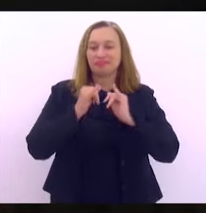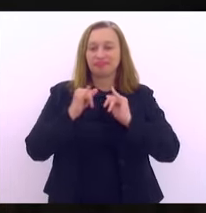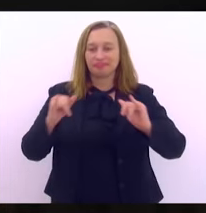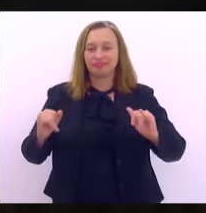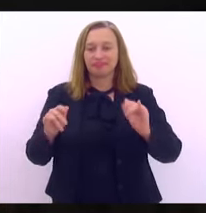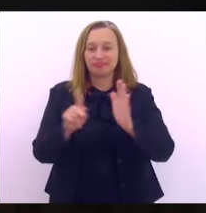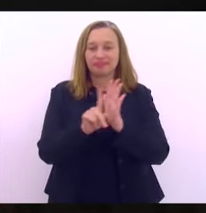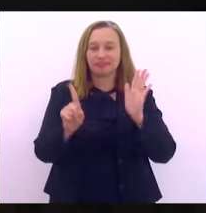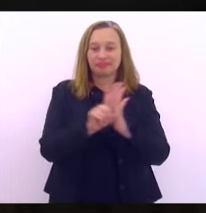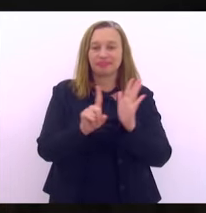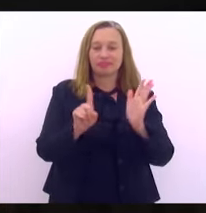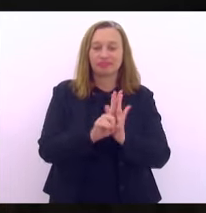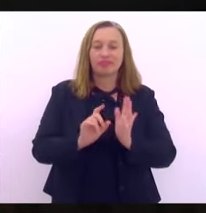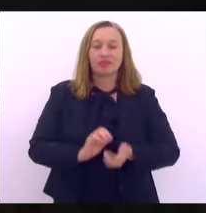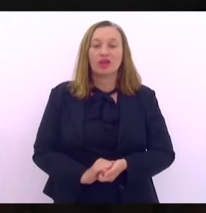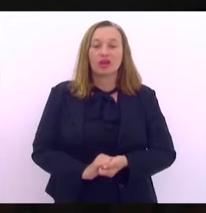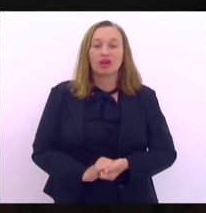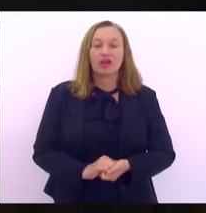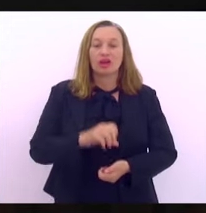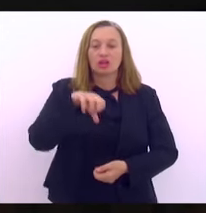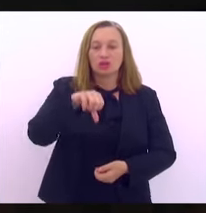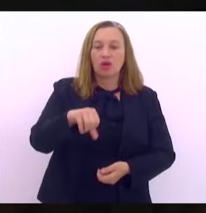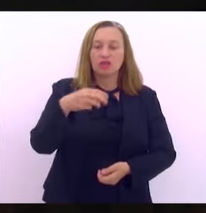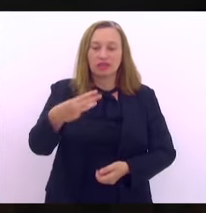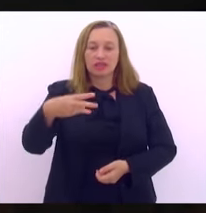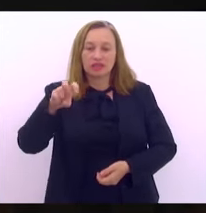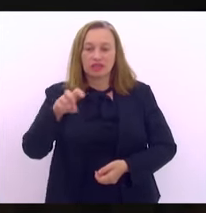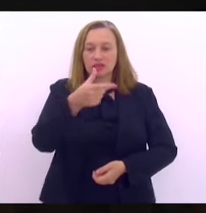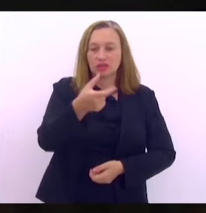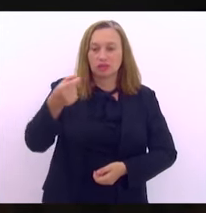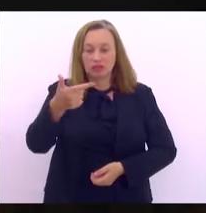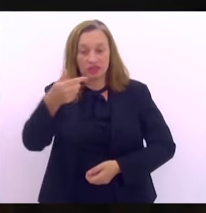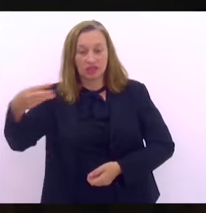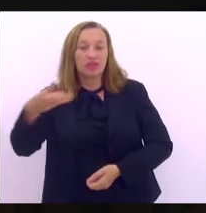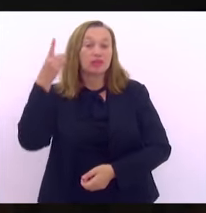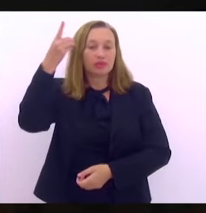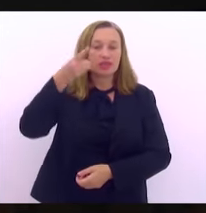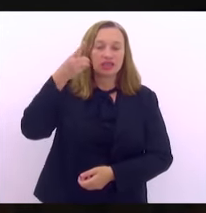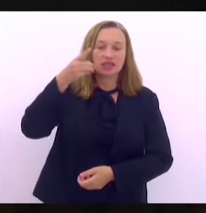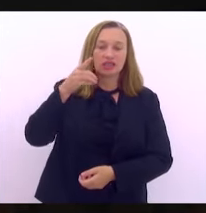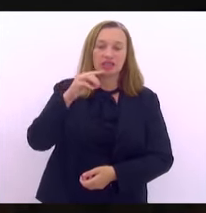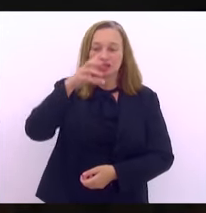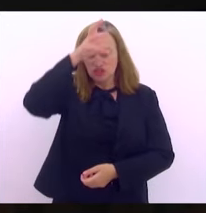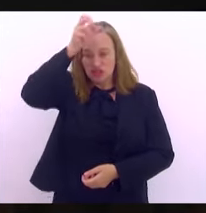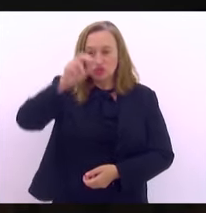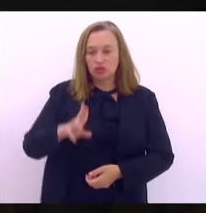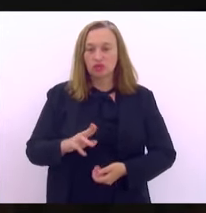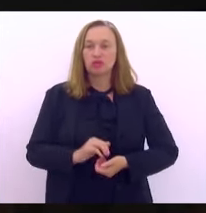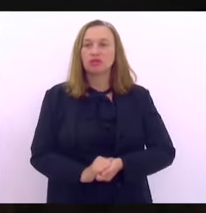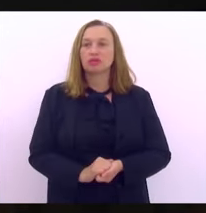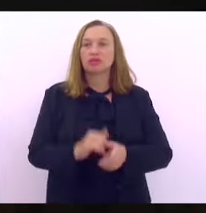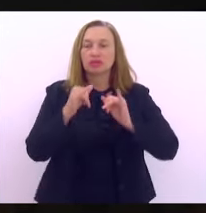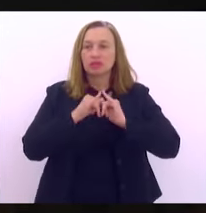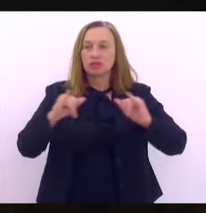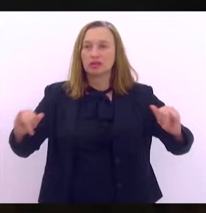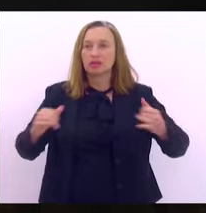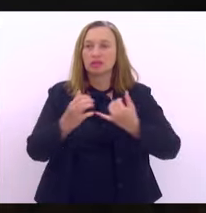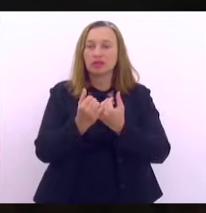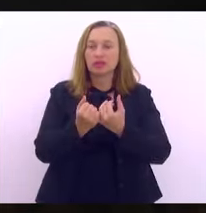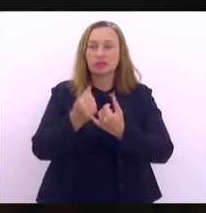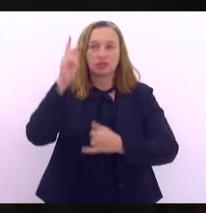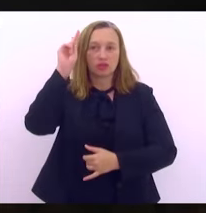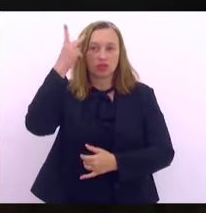Anuncio, projeto de lei número 935/2023, de autoria da deputada Tia Ju, que declara patrimônio